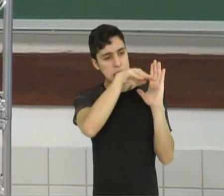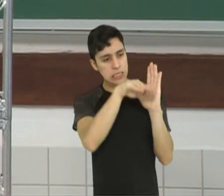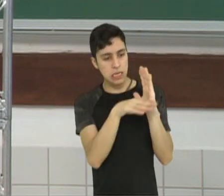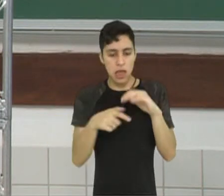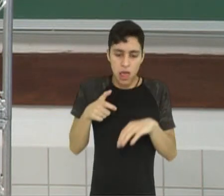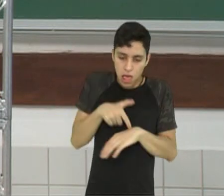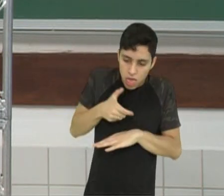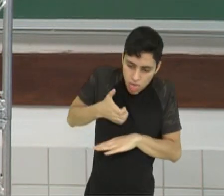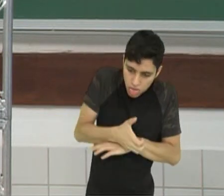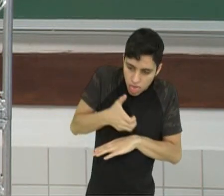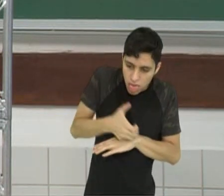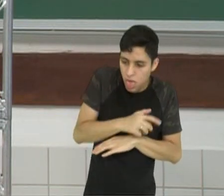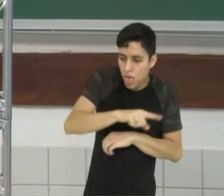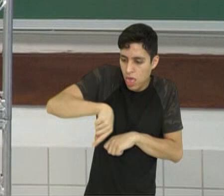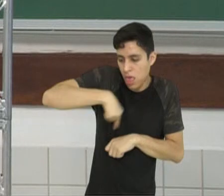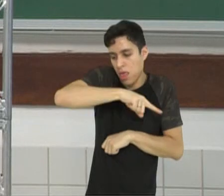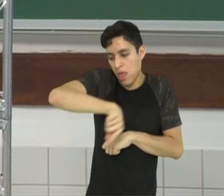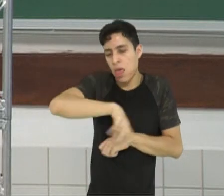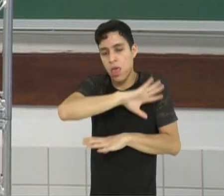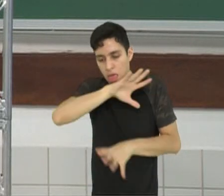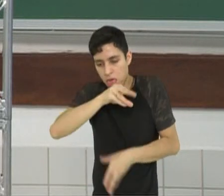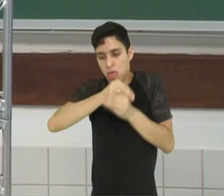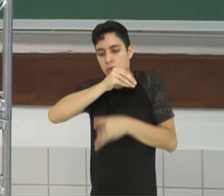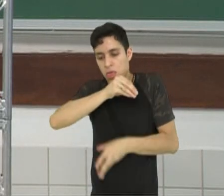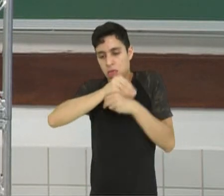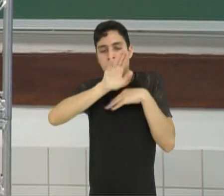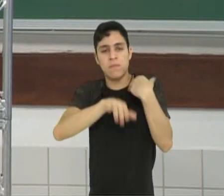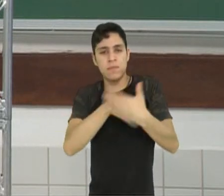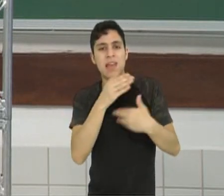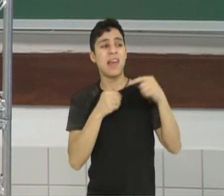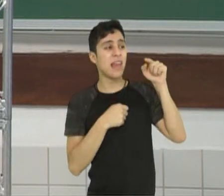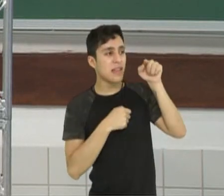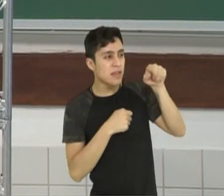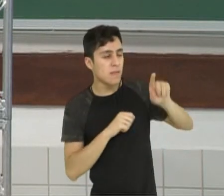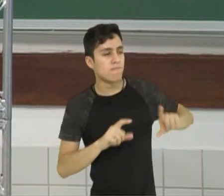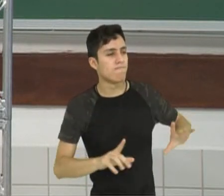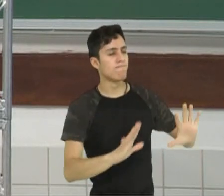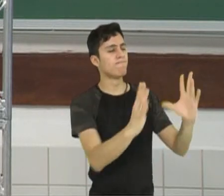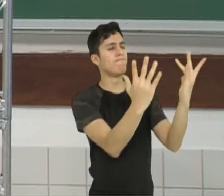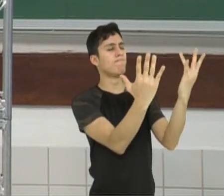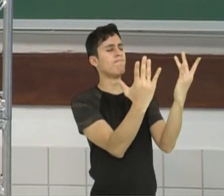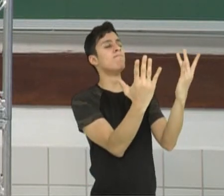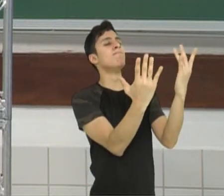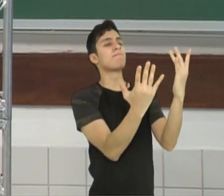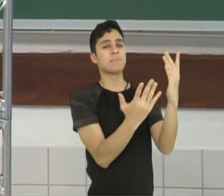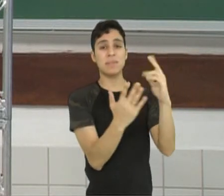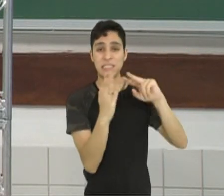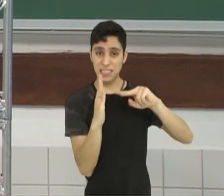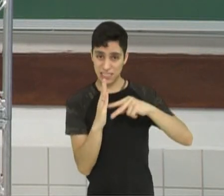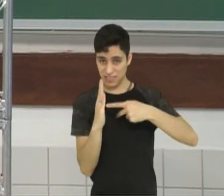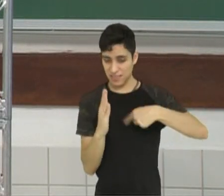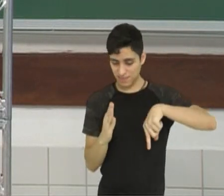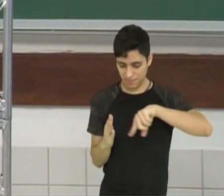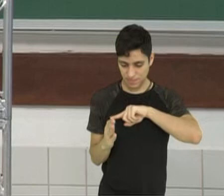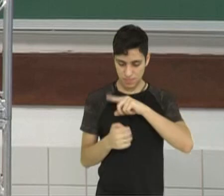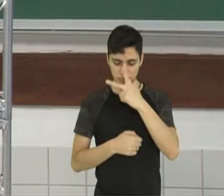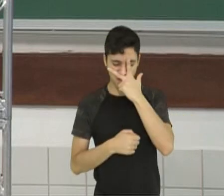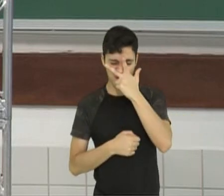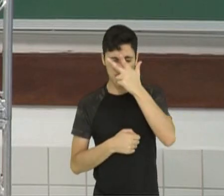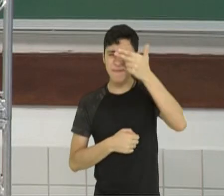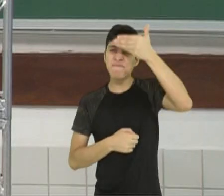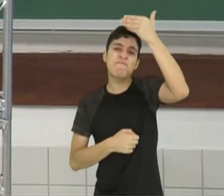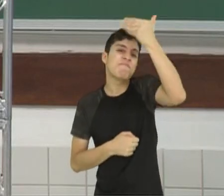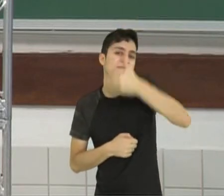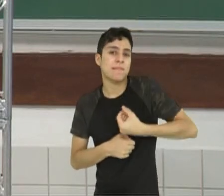horas extras para dar conta de desenvolver o seu trabalho. Então, né, nós acabamos ficando cegos, cegos de